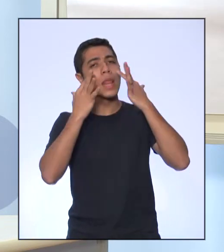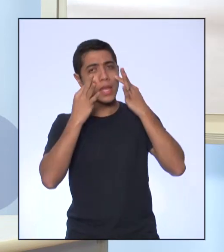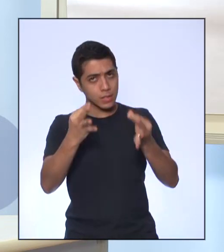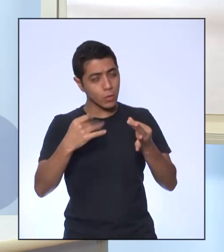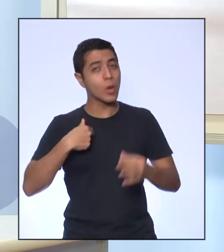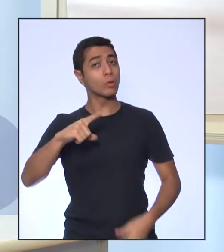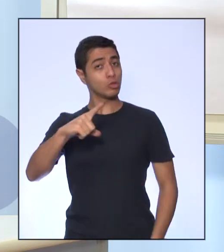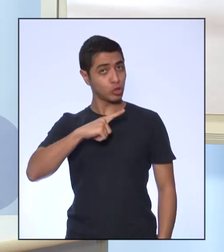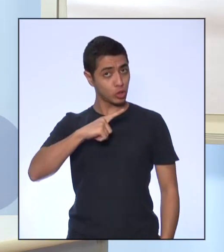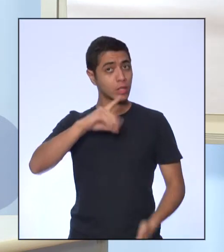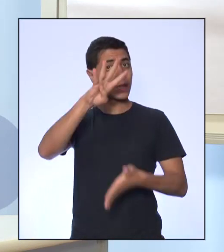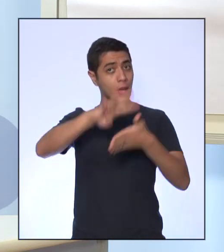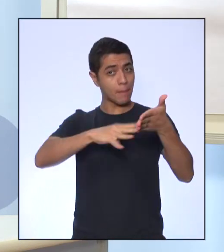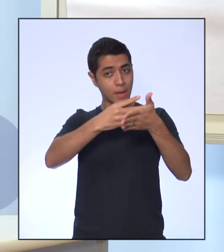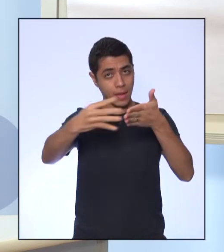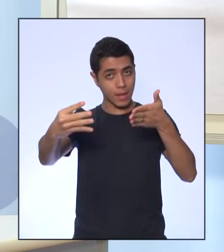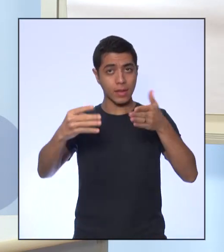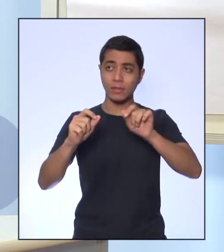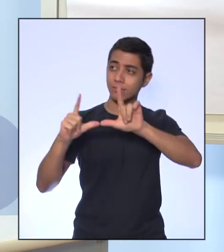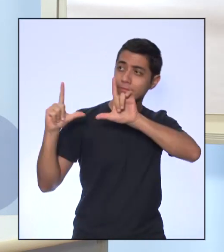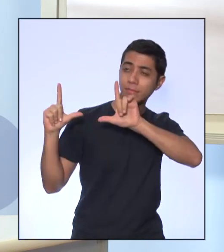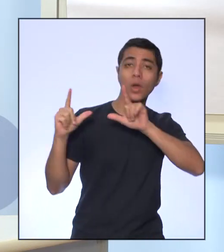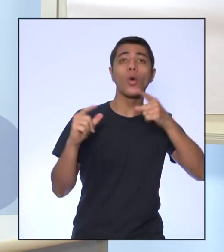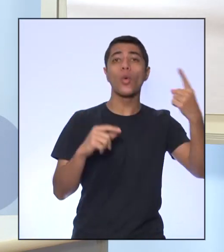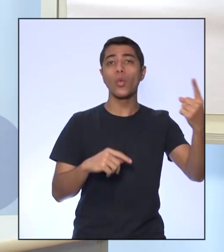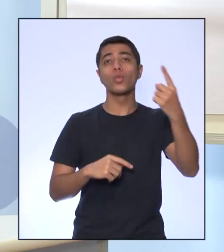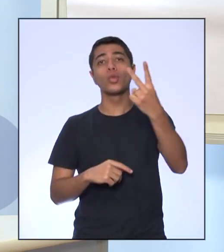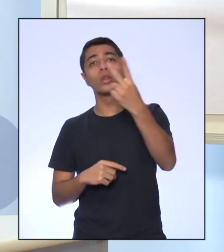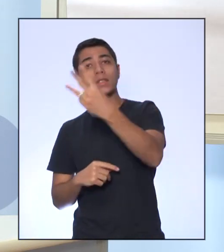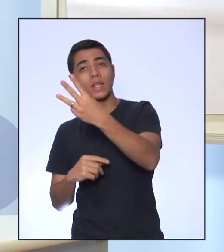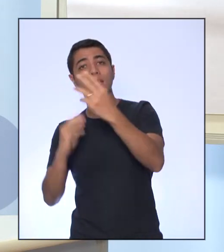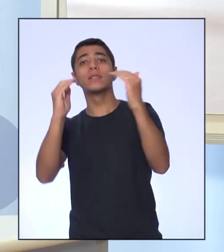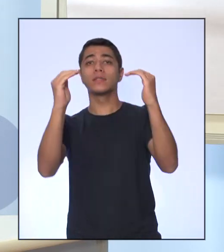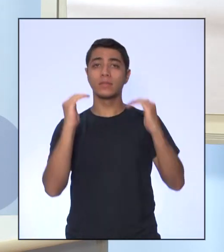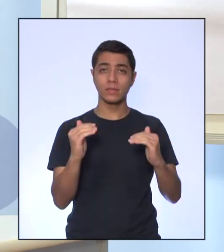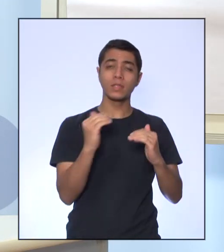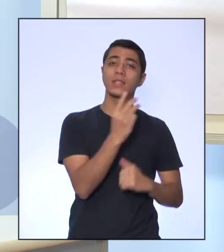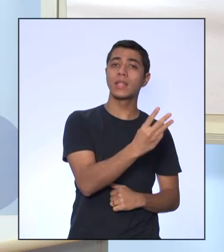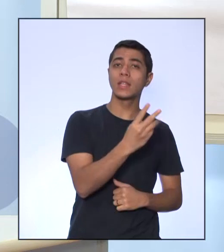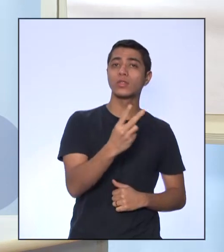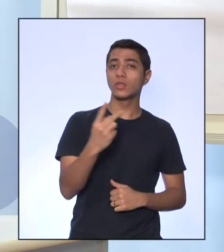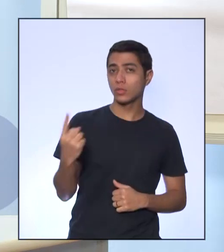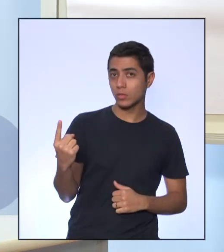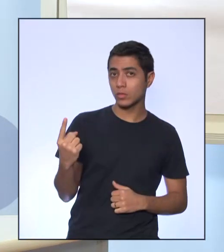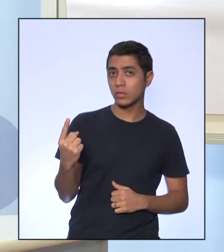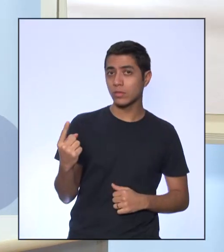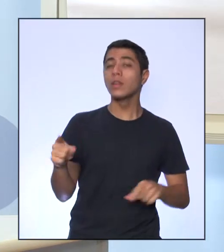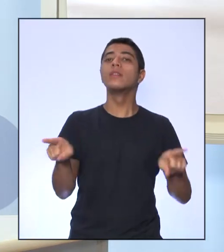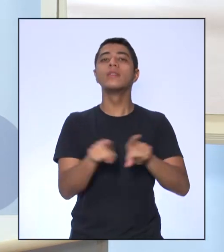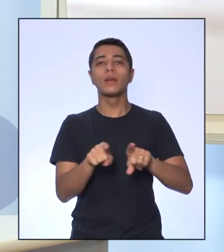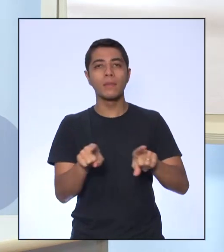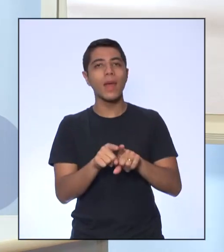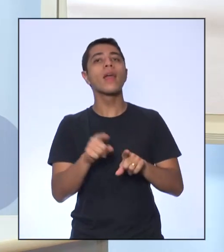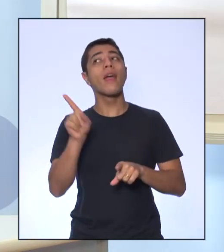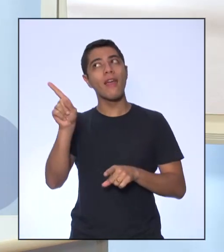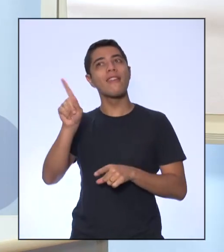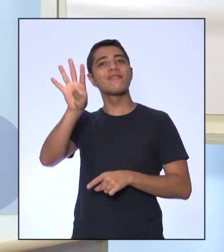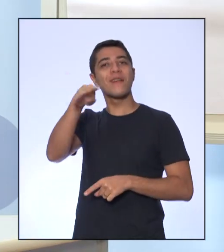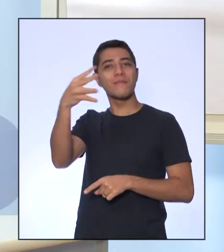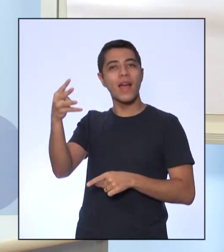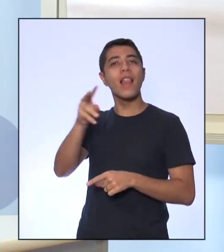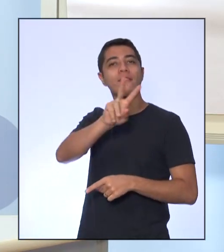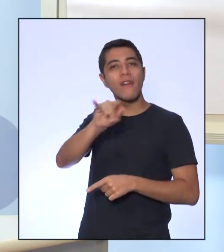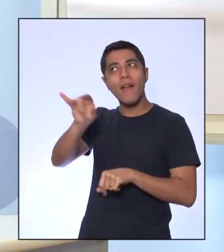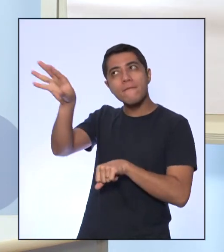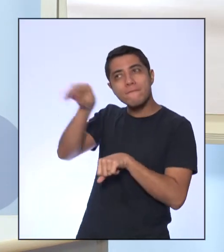que ela 123321 e a raiz de 3 sobre 3 um raio o e daquela tabela nós vamos